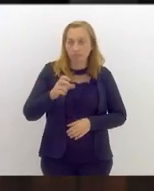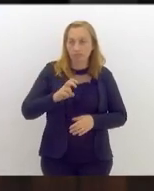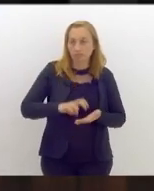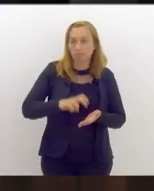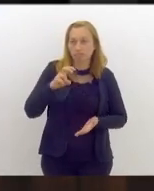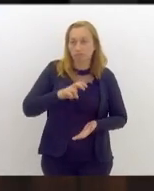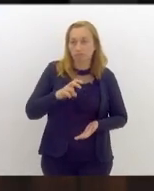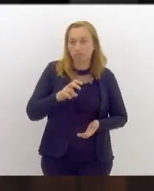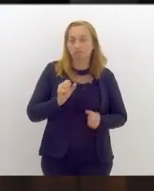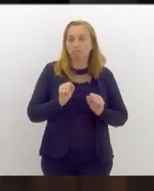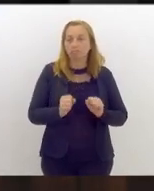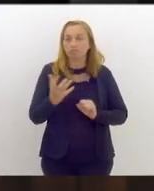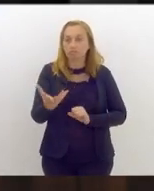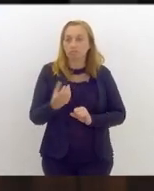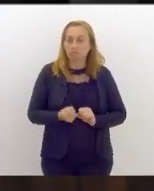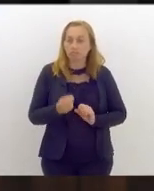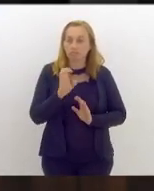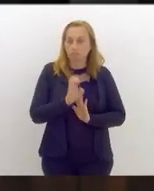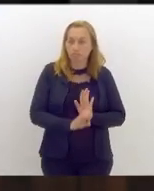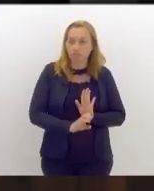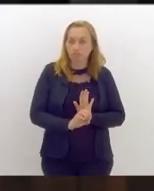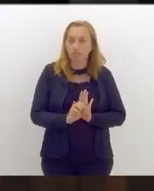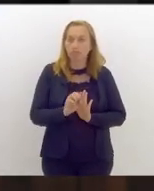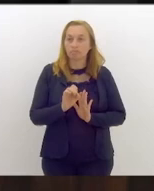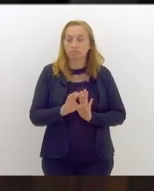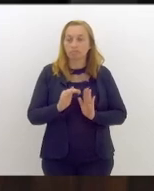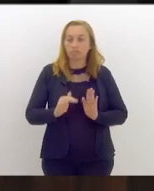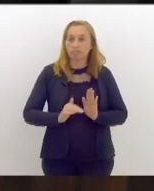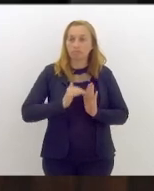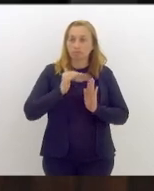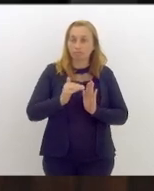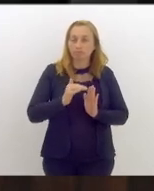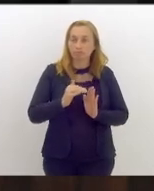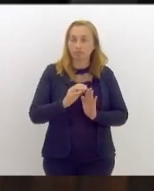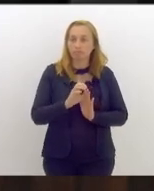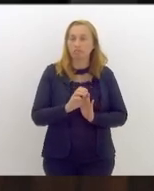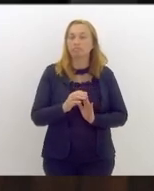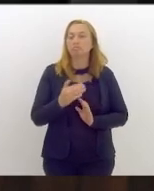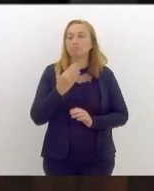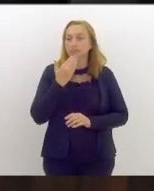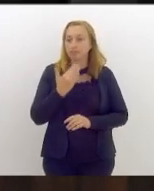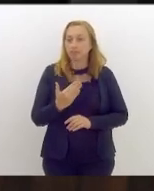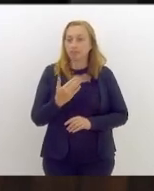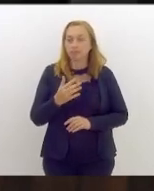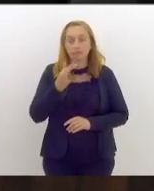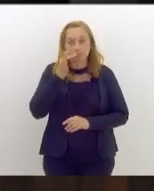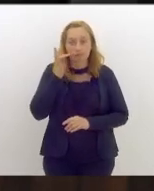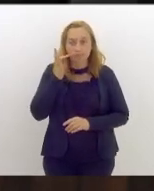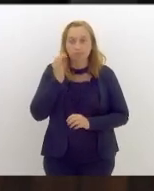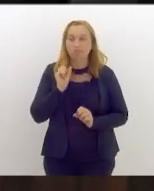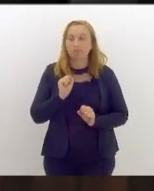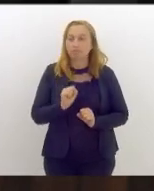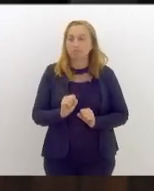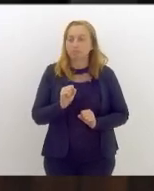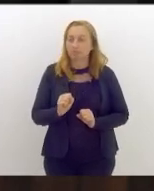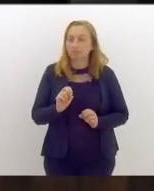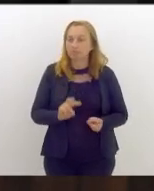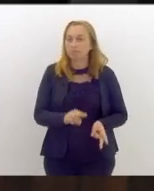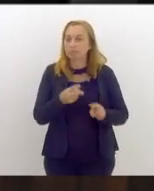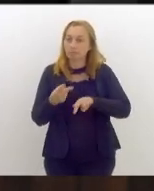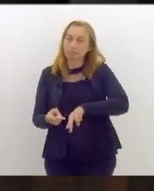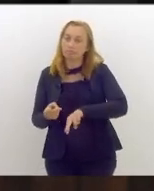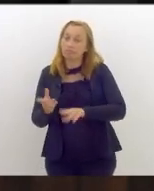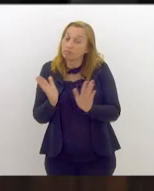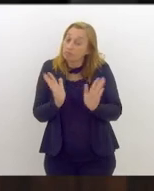para que possa receber emendas só supressiva não pode ser outra forma e vou pedir ao Flávio que possa encaminhar